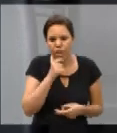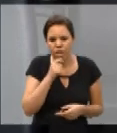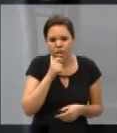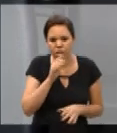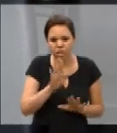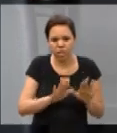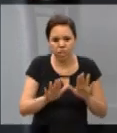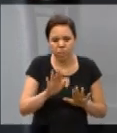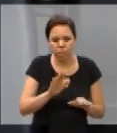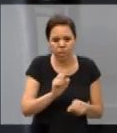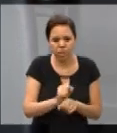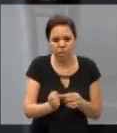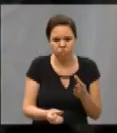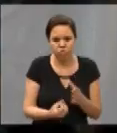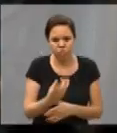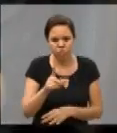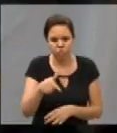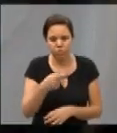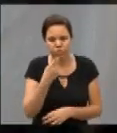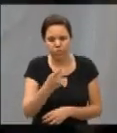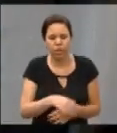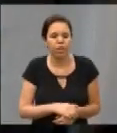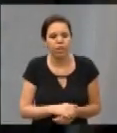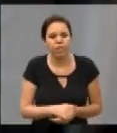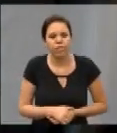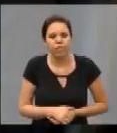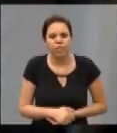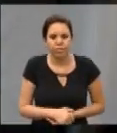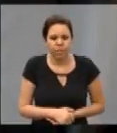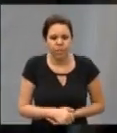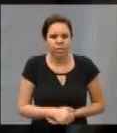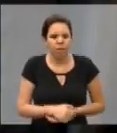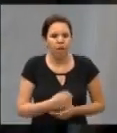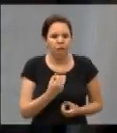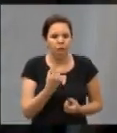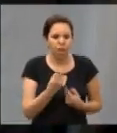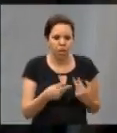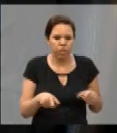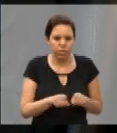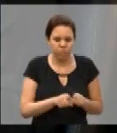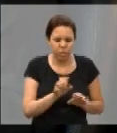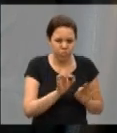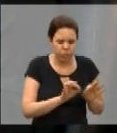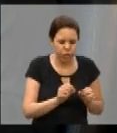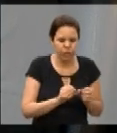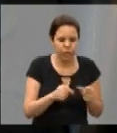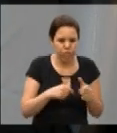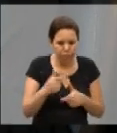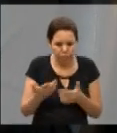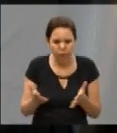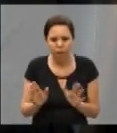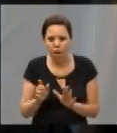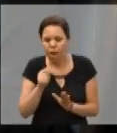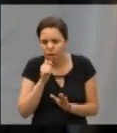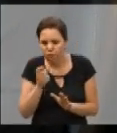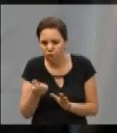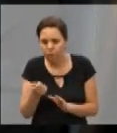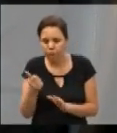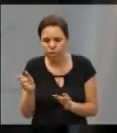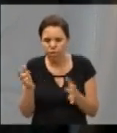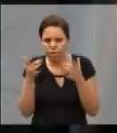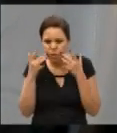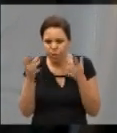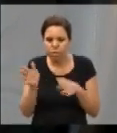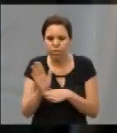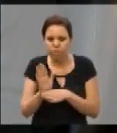sou meio supersticiosa. Deixa acontecer, né? Pra depois. Mas estou com umas coisas assim, vendo de teatro, de